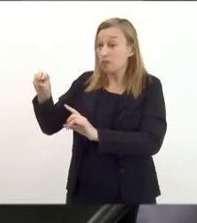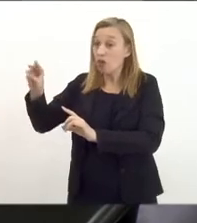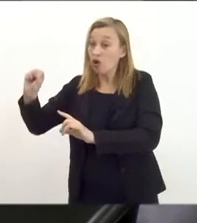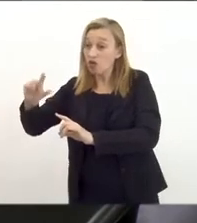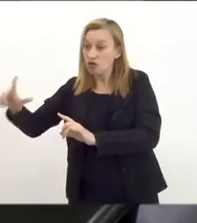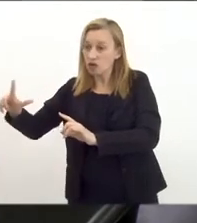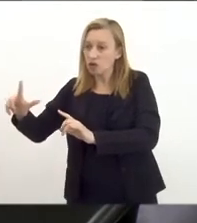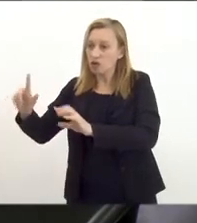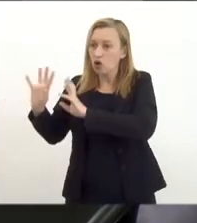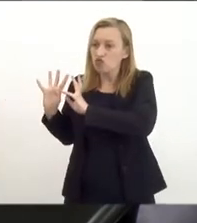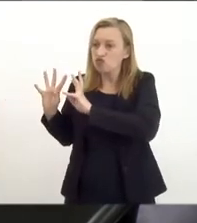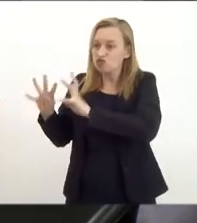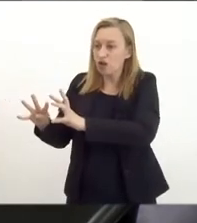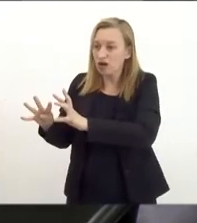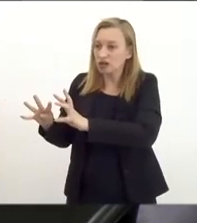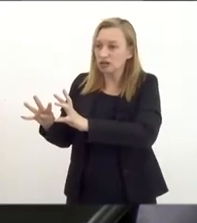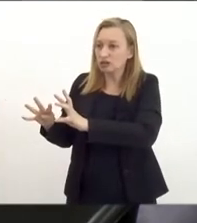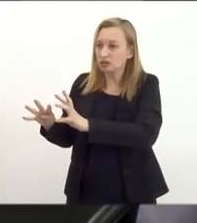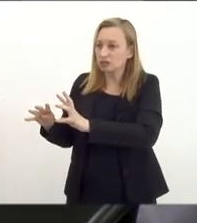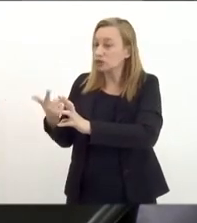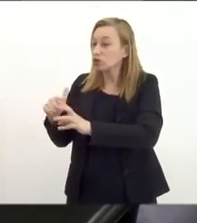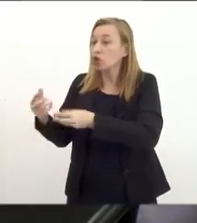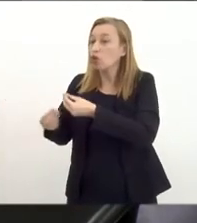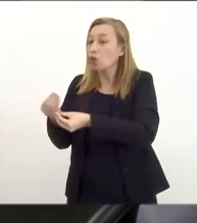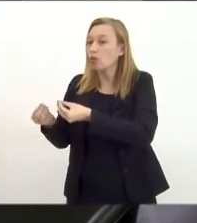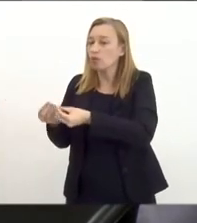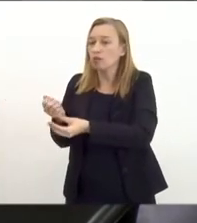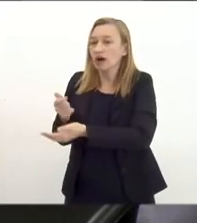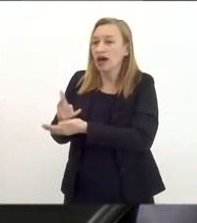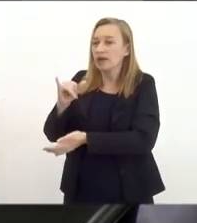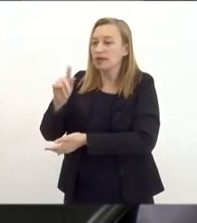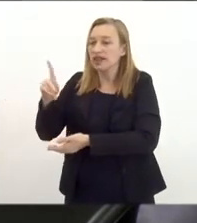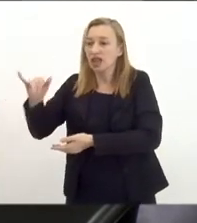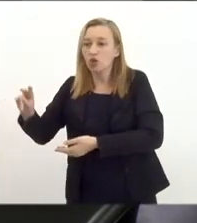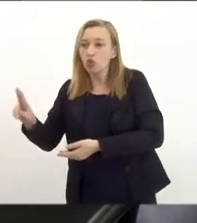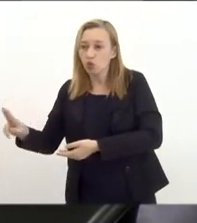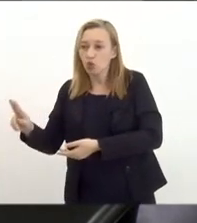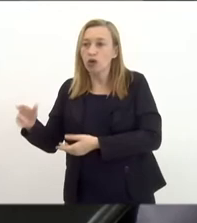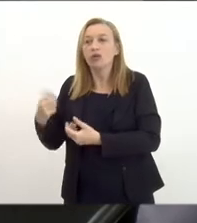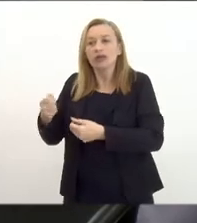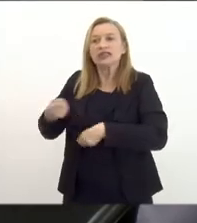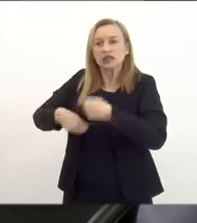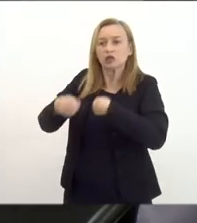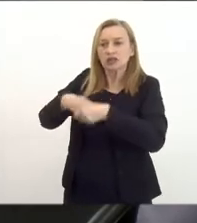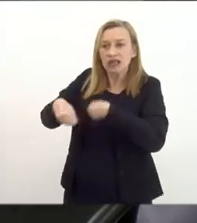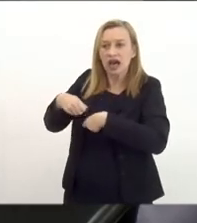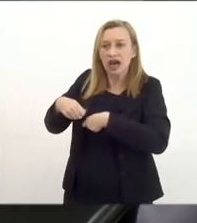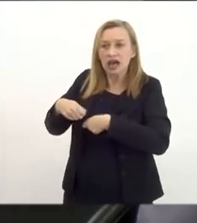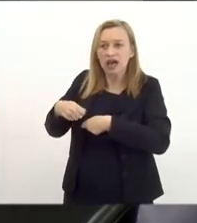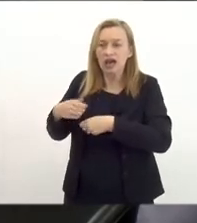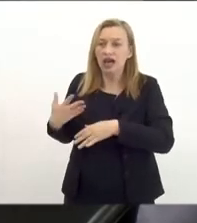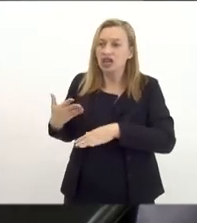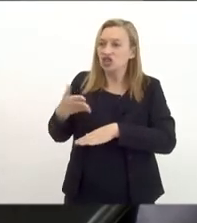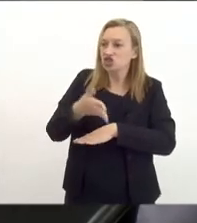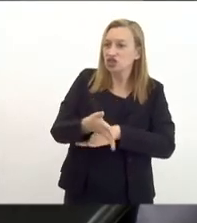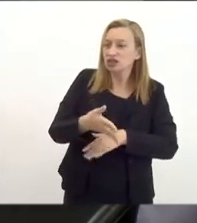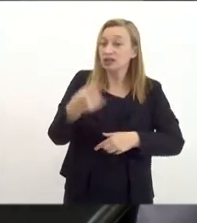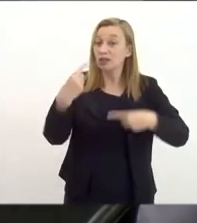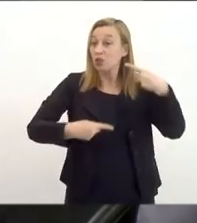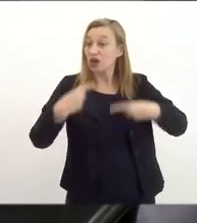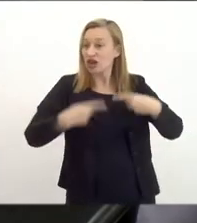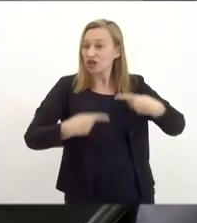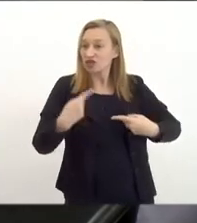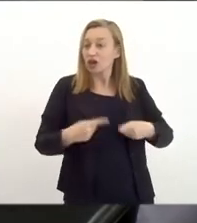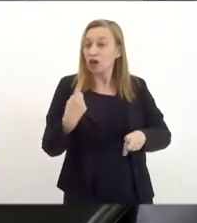invadido por lei ele invadido não tem que ter IPTU mas precisa entrar em negociação aí a gente entra na política